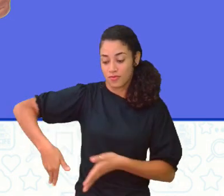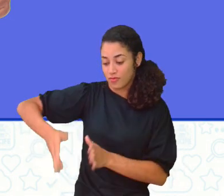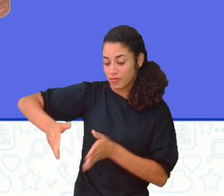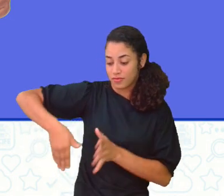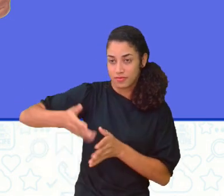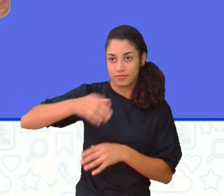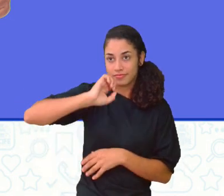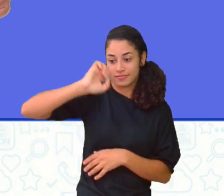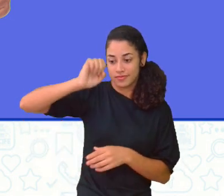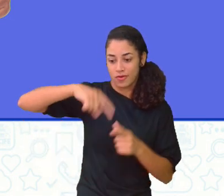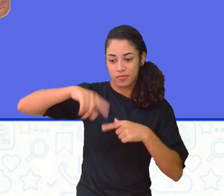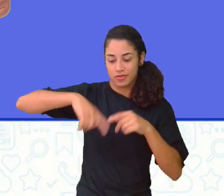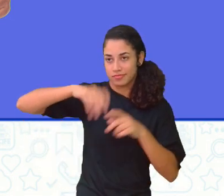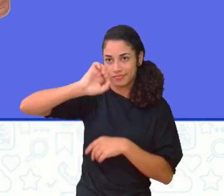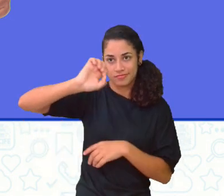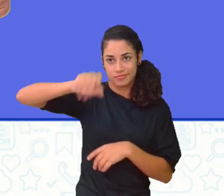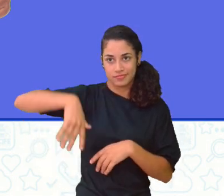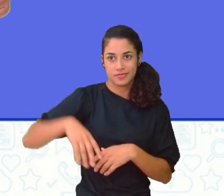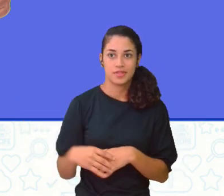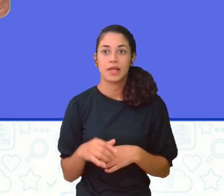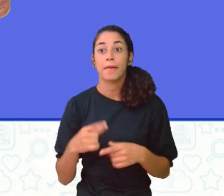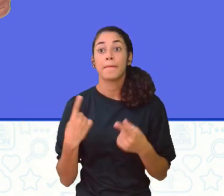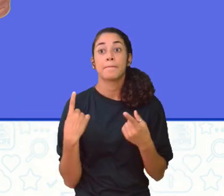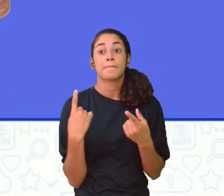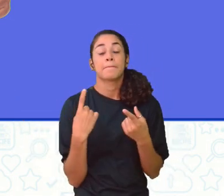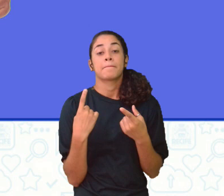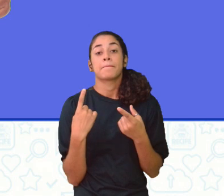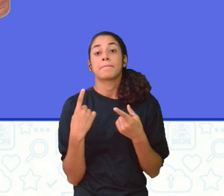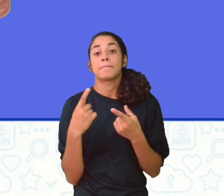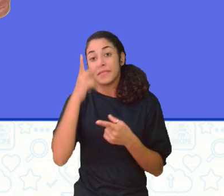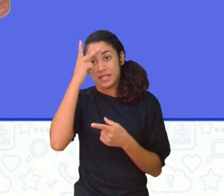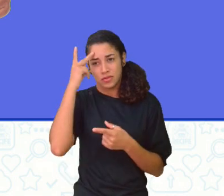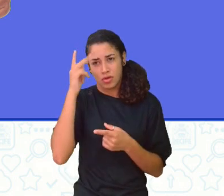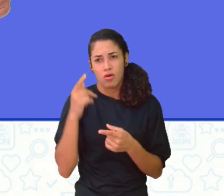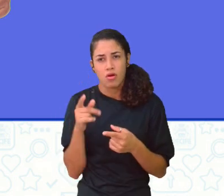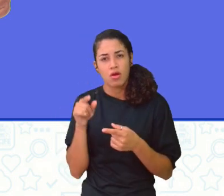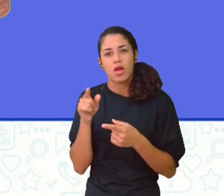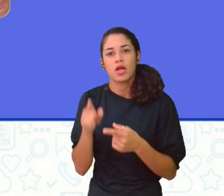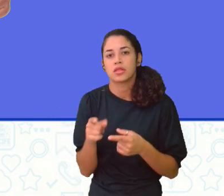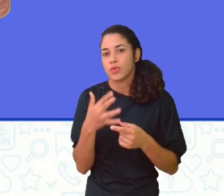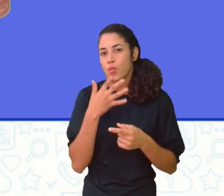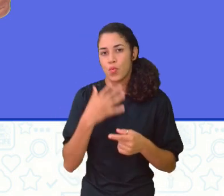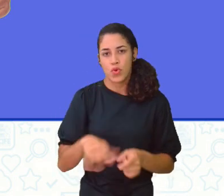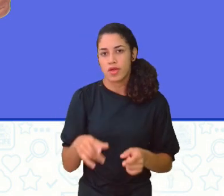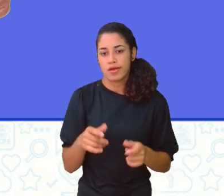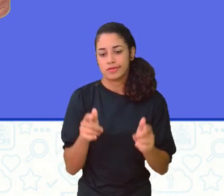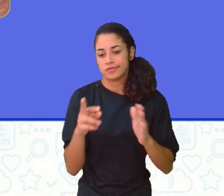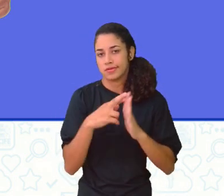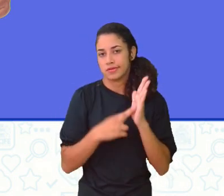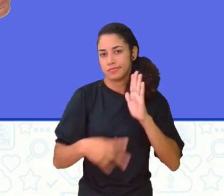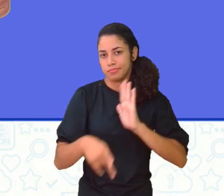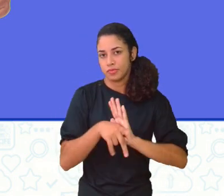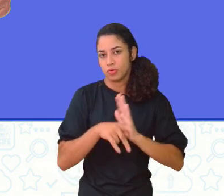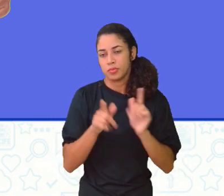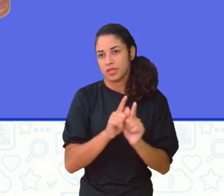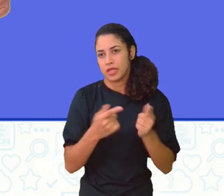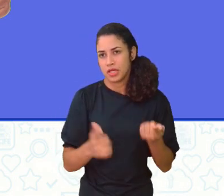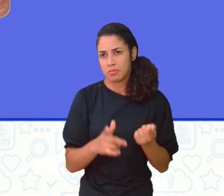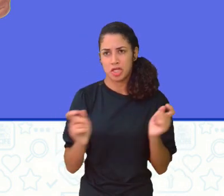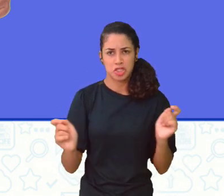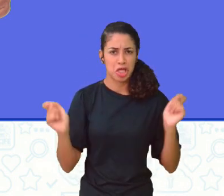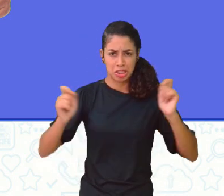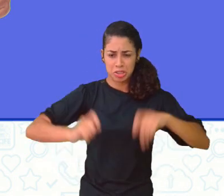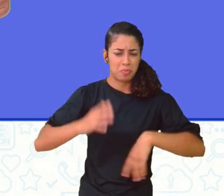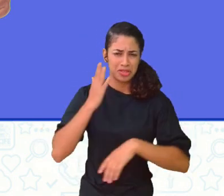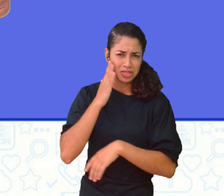Alguém não é que escreveu aí, que não conhece as regras da gramática, escreveu aí, não é? E aí dá para entender, professora